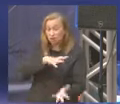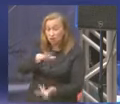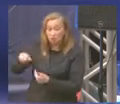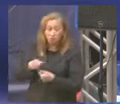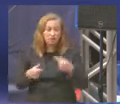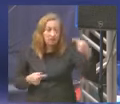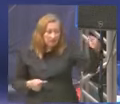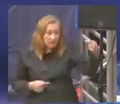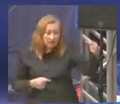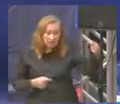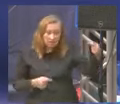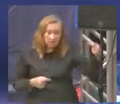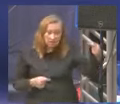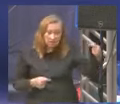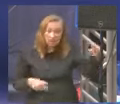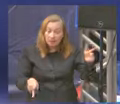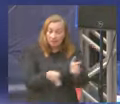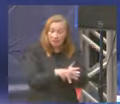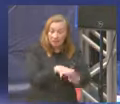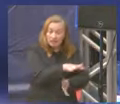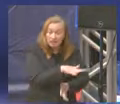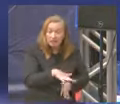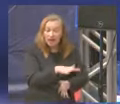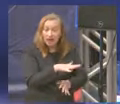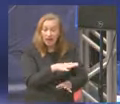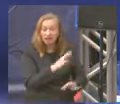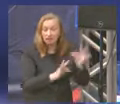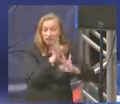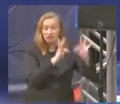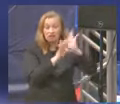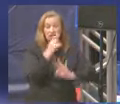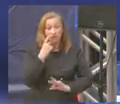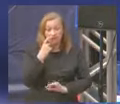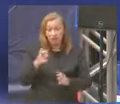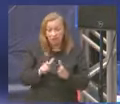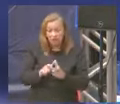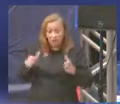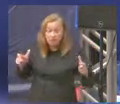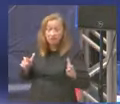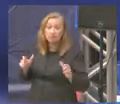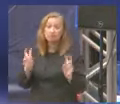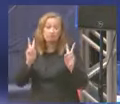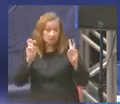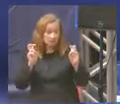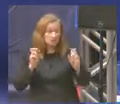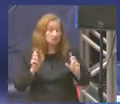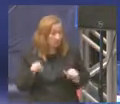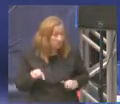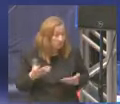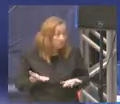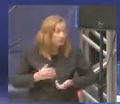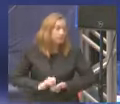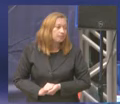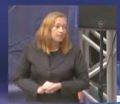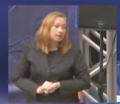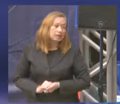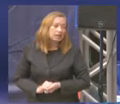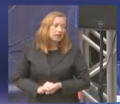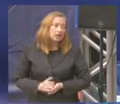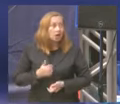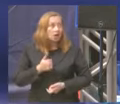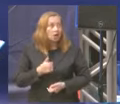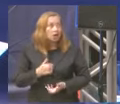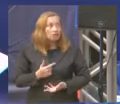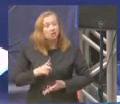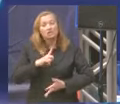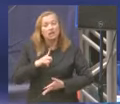contratam são de tecnologia, a gente só pode prever que vai haver um aumento disso. Exato. Vai haver um aumento disso, né? Eu lembro,